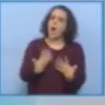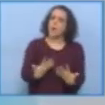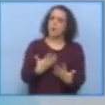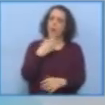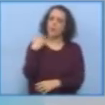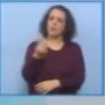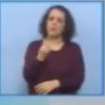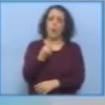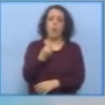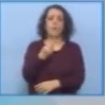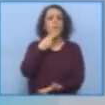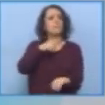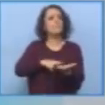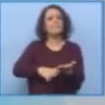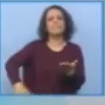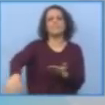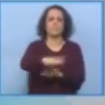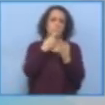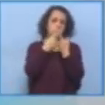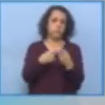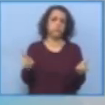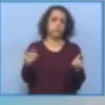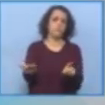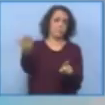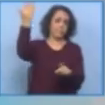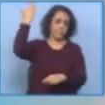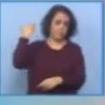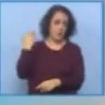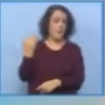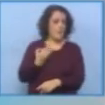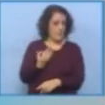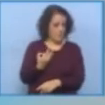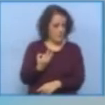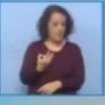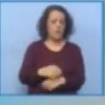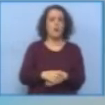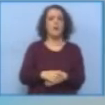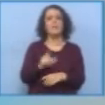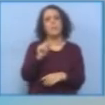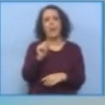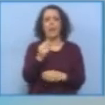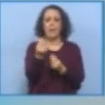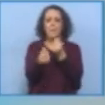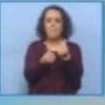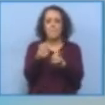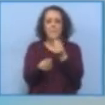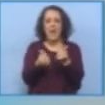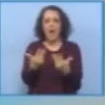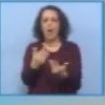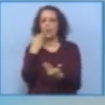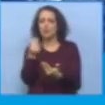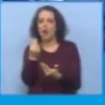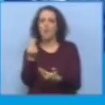habitam realidades já diferentes daquela época, também são um bocadinho diferentes dos primeiros jovens, das